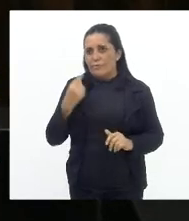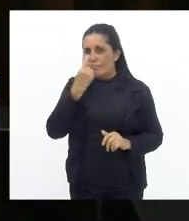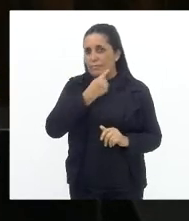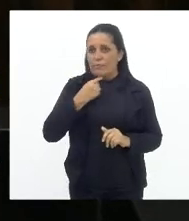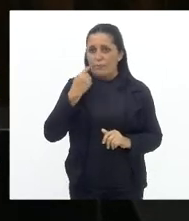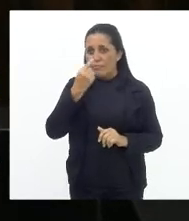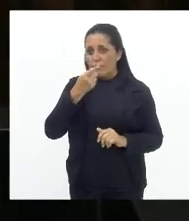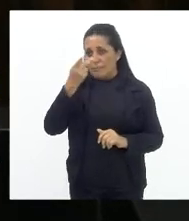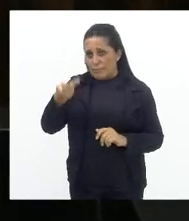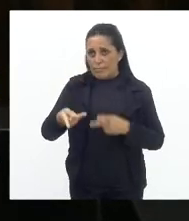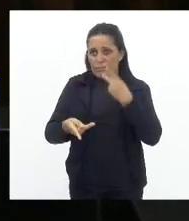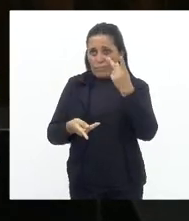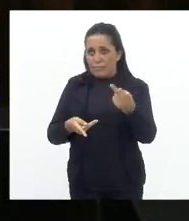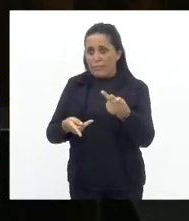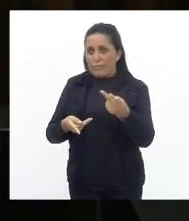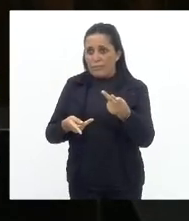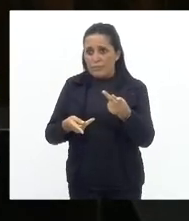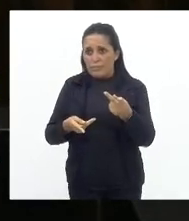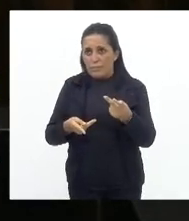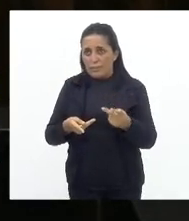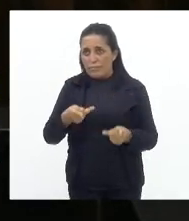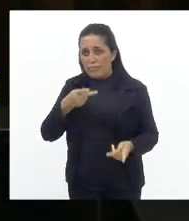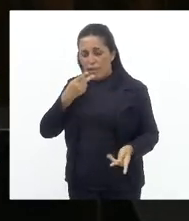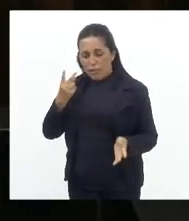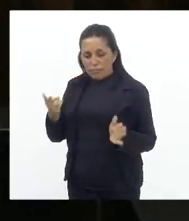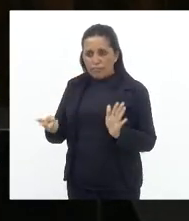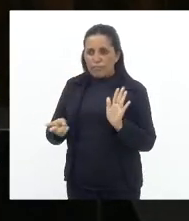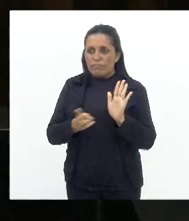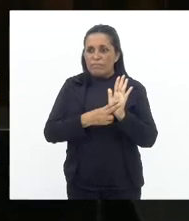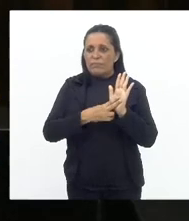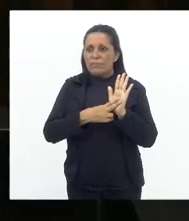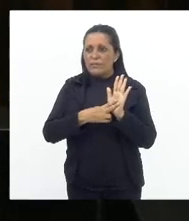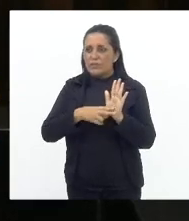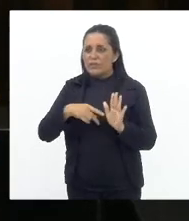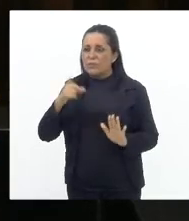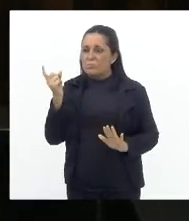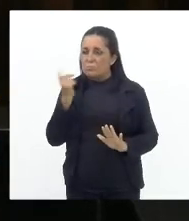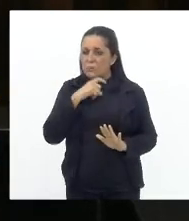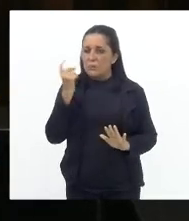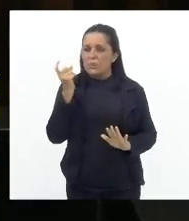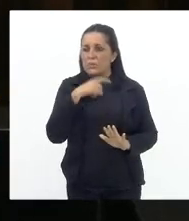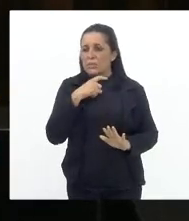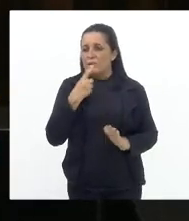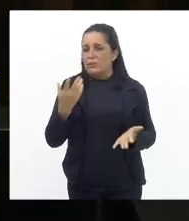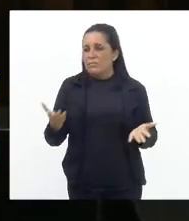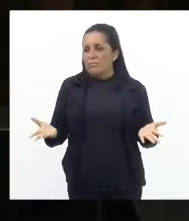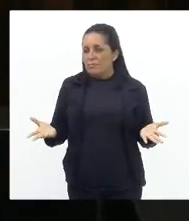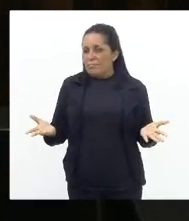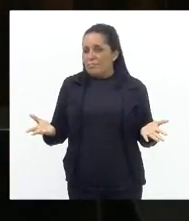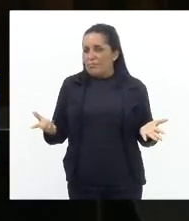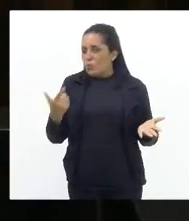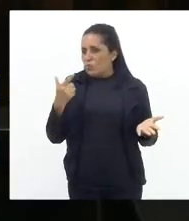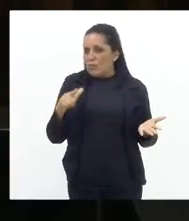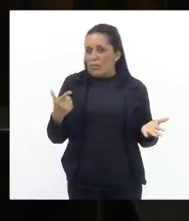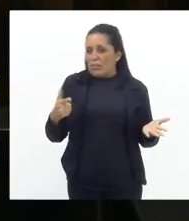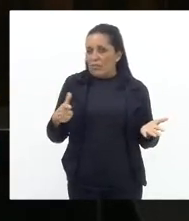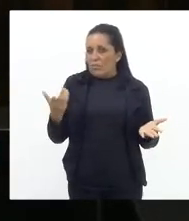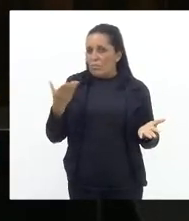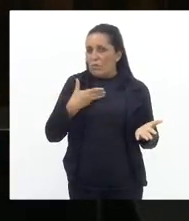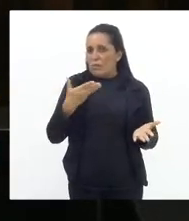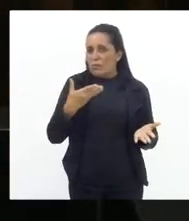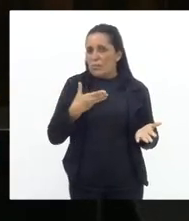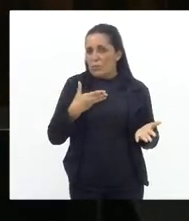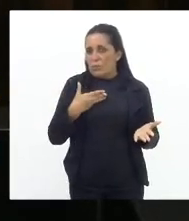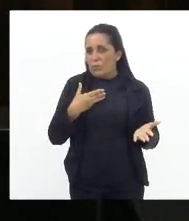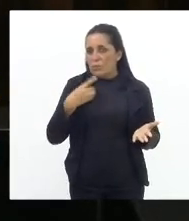que somente vociferam ataques e mentiras O que é o meu